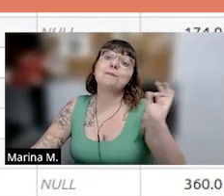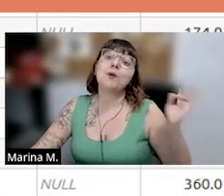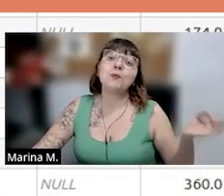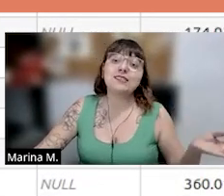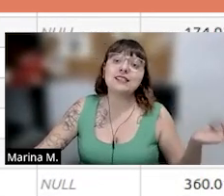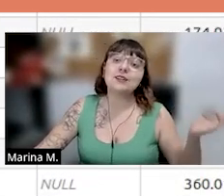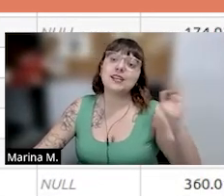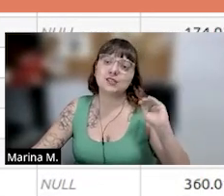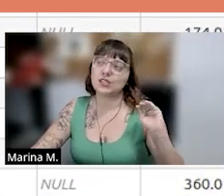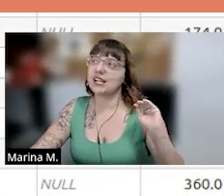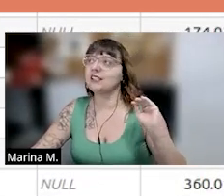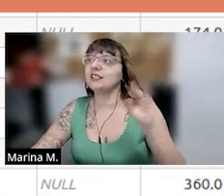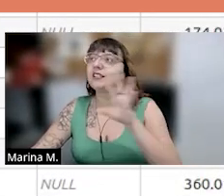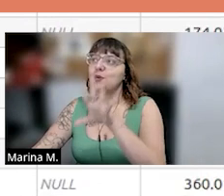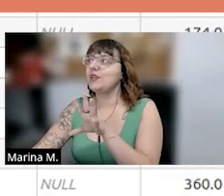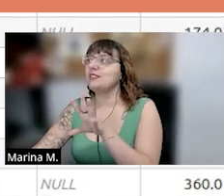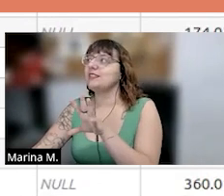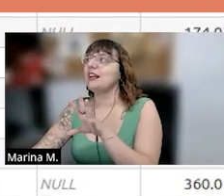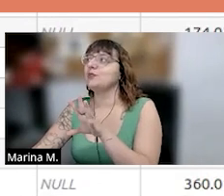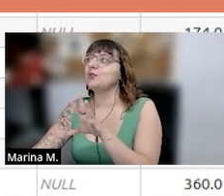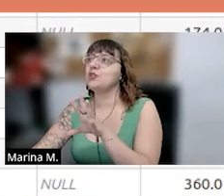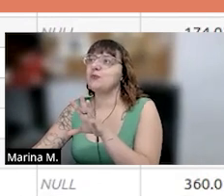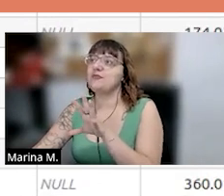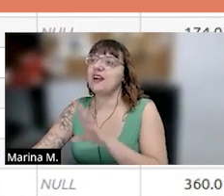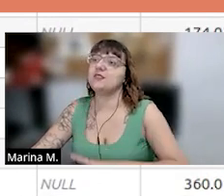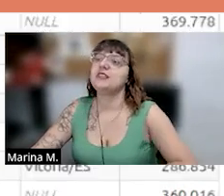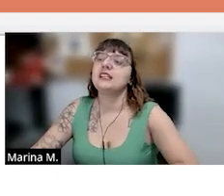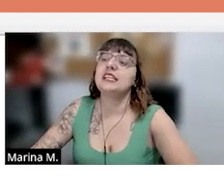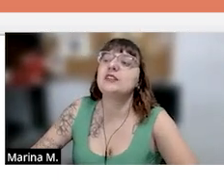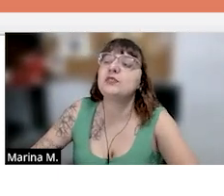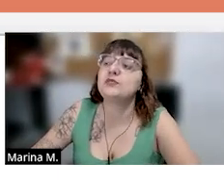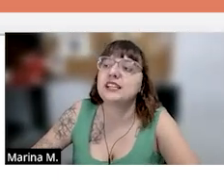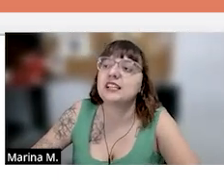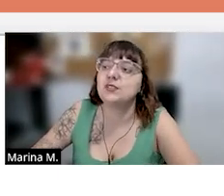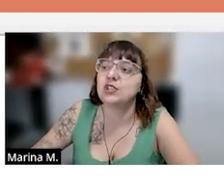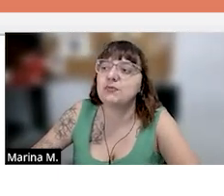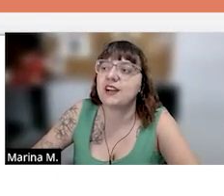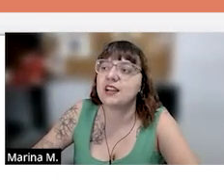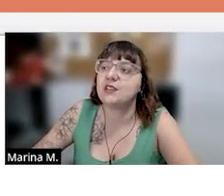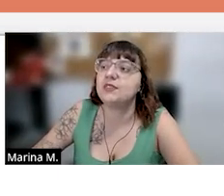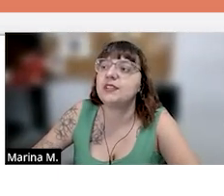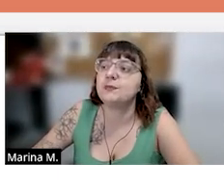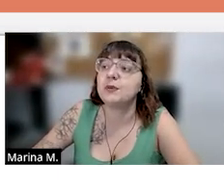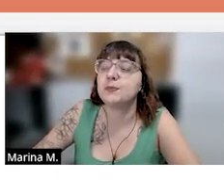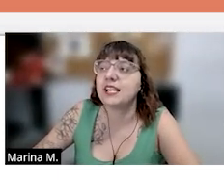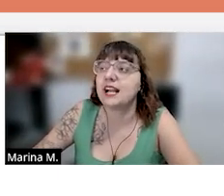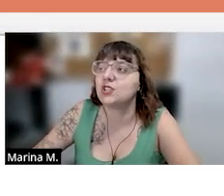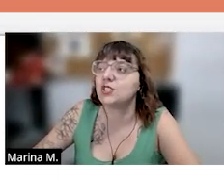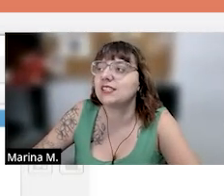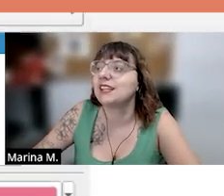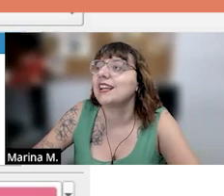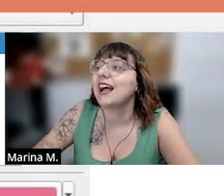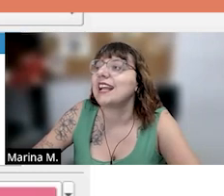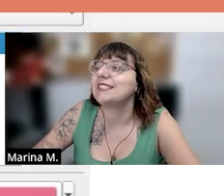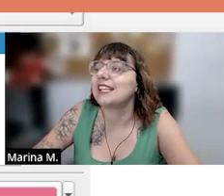esteja população relacionada com esses dados do shapefile. Então, eu vou vir aqui no shapefile, em